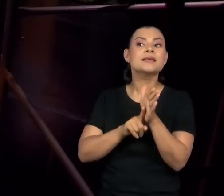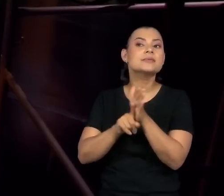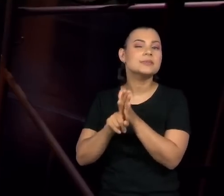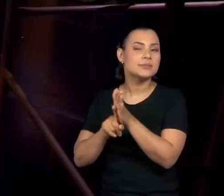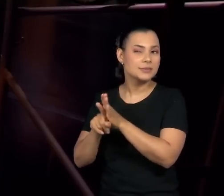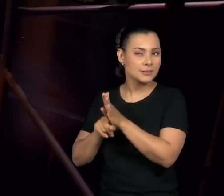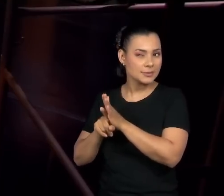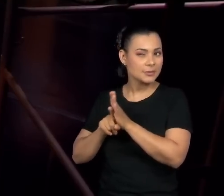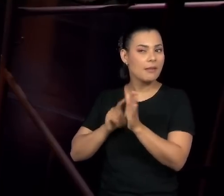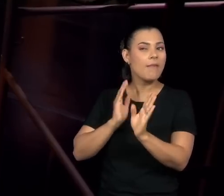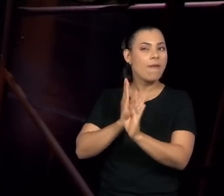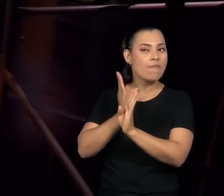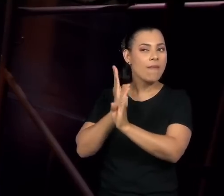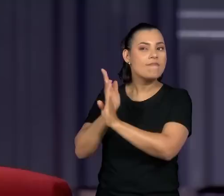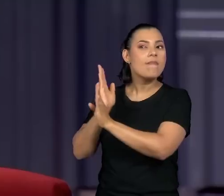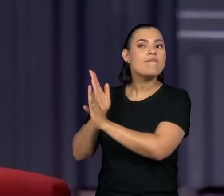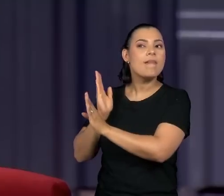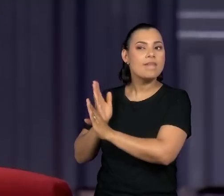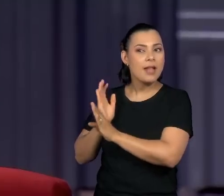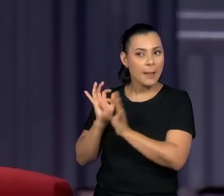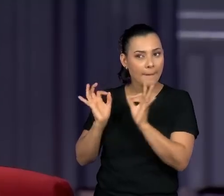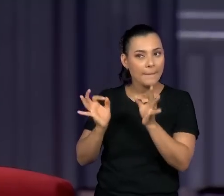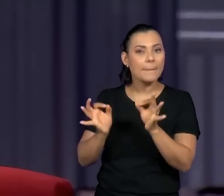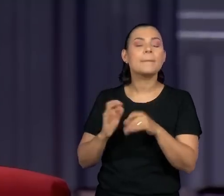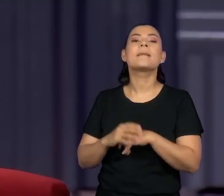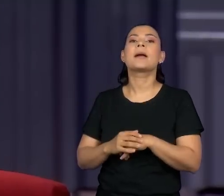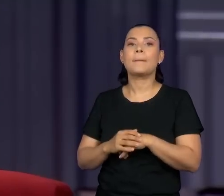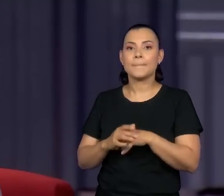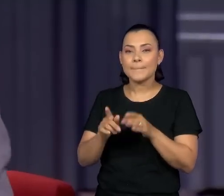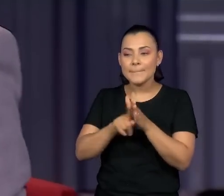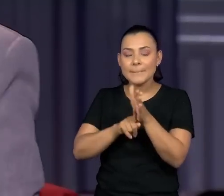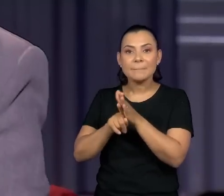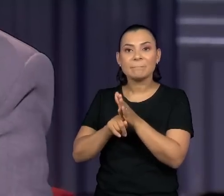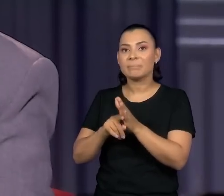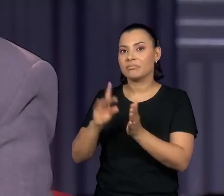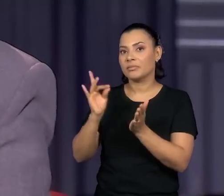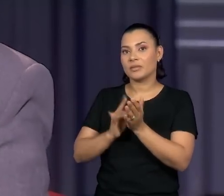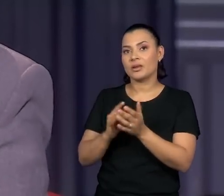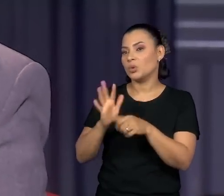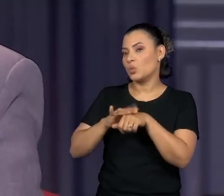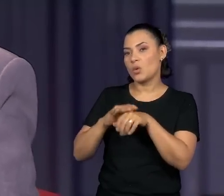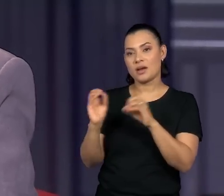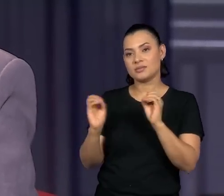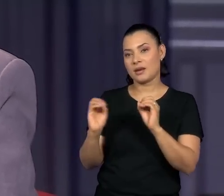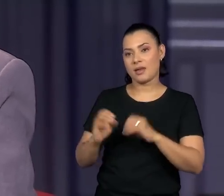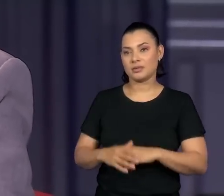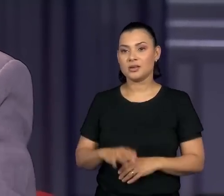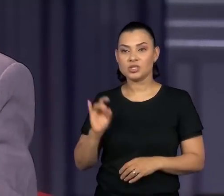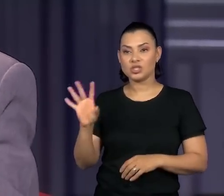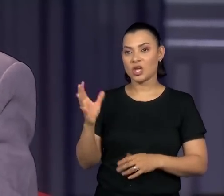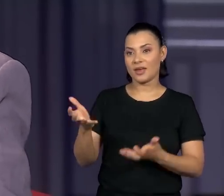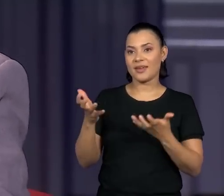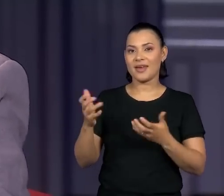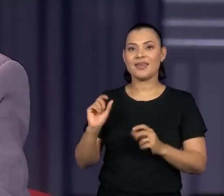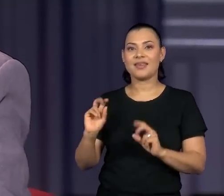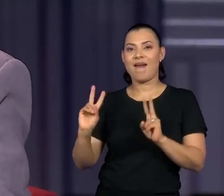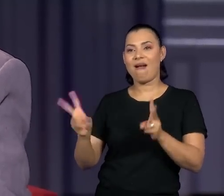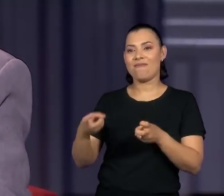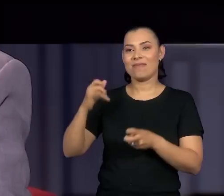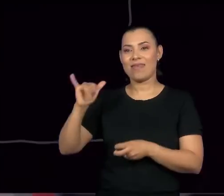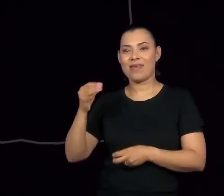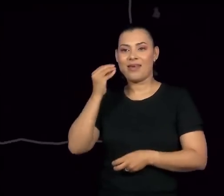pesquisas e de várias questões, de ter pego o exame dele, que ele não tinha nada. Ele só queria fazer o trabalho dele